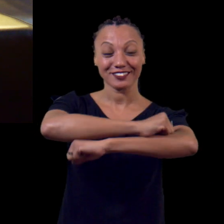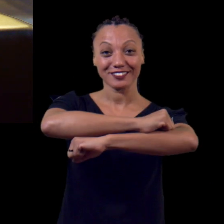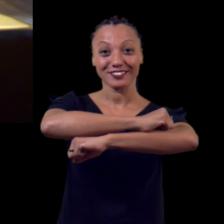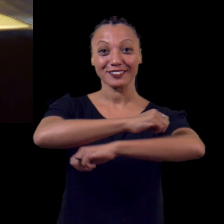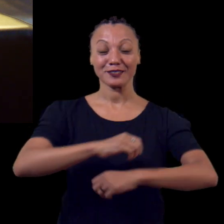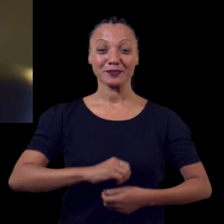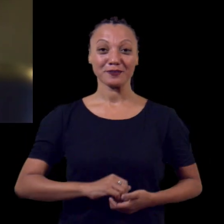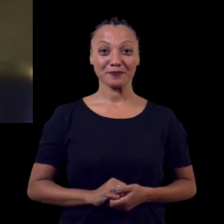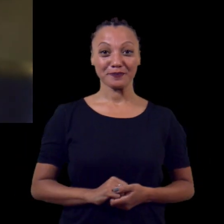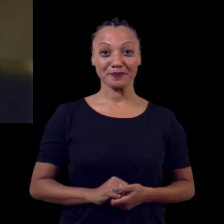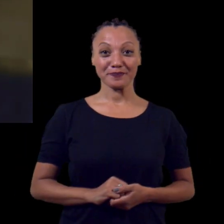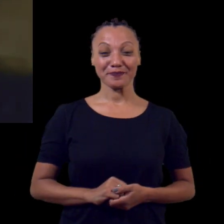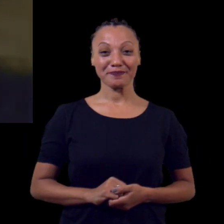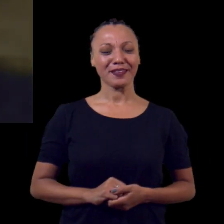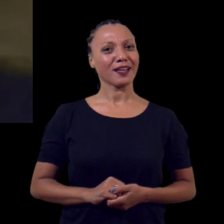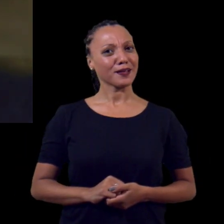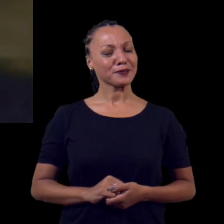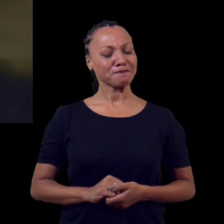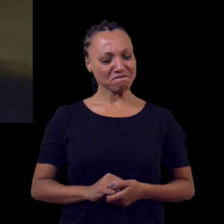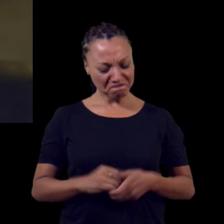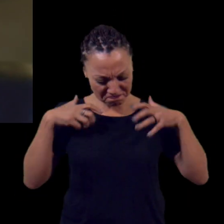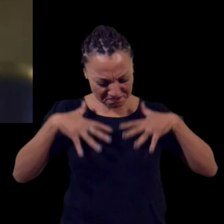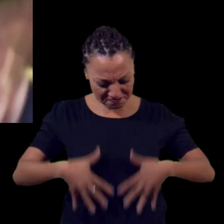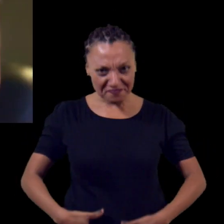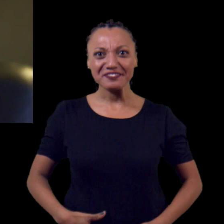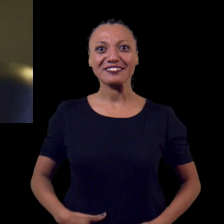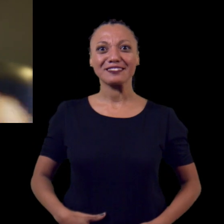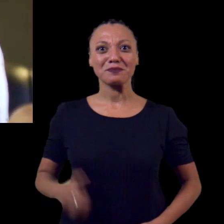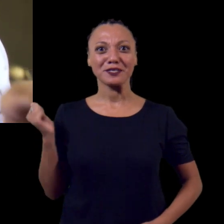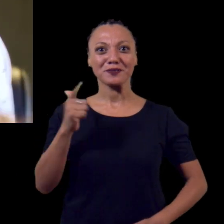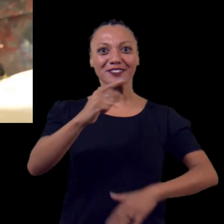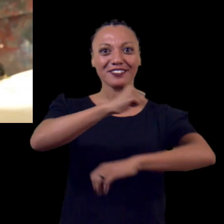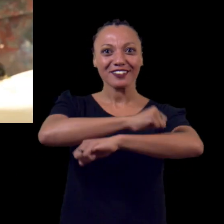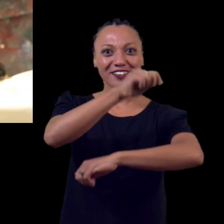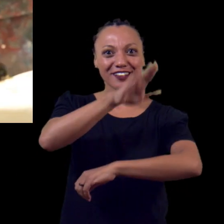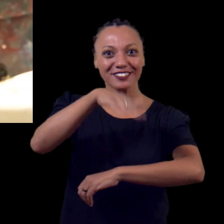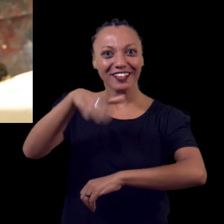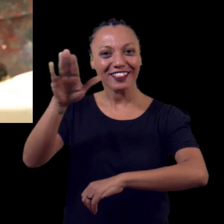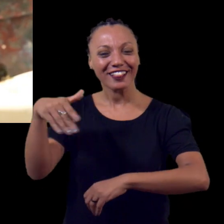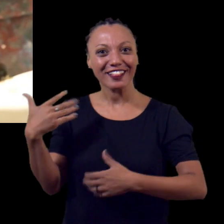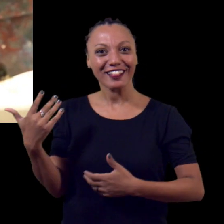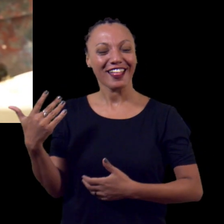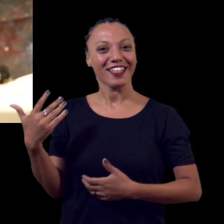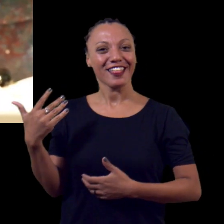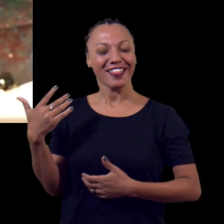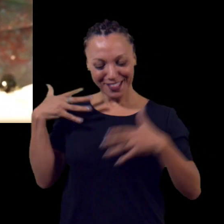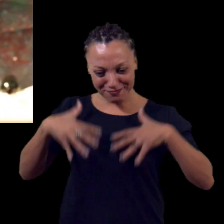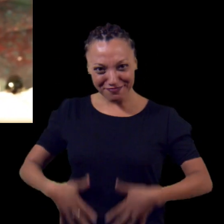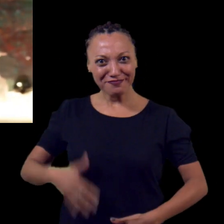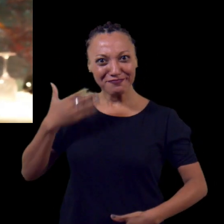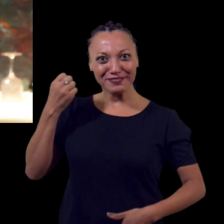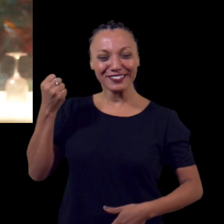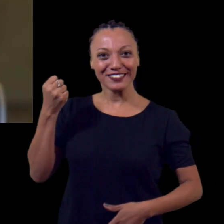janela. Aí um dia eu pensei comigo, aquela cena que aconteceu comigo, que eu